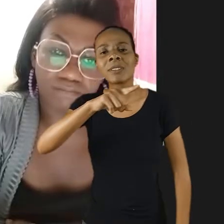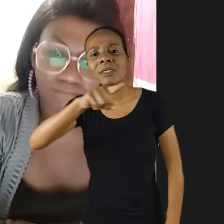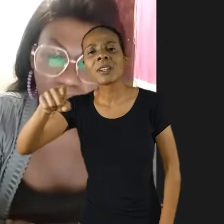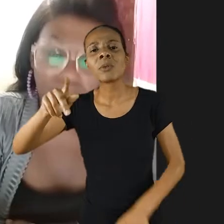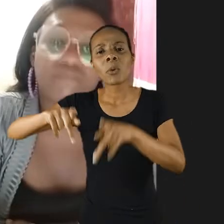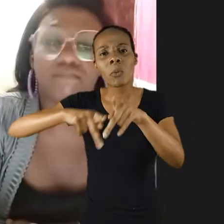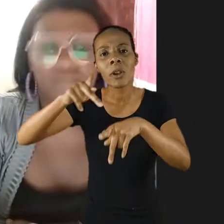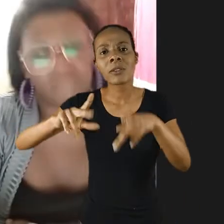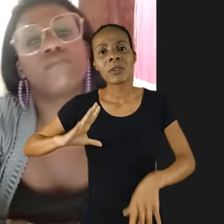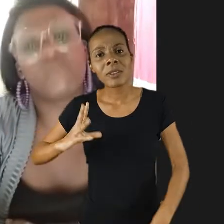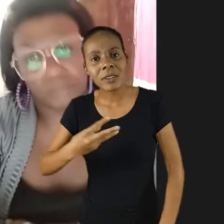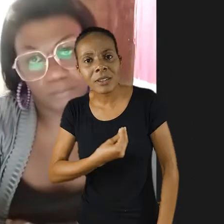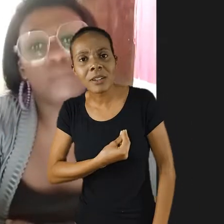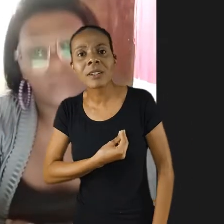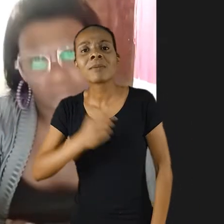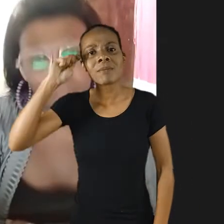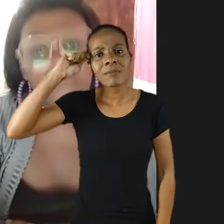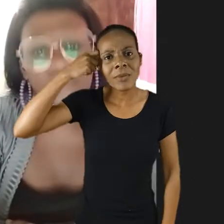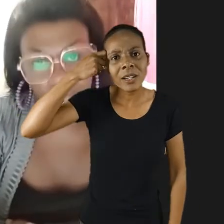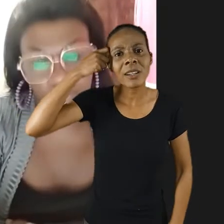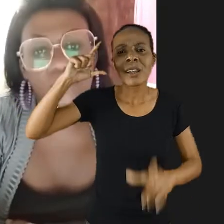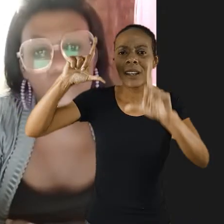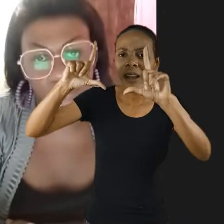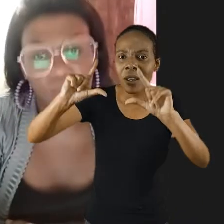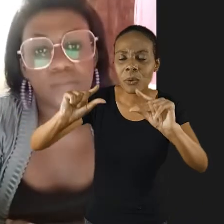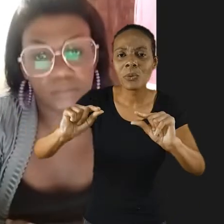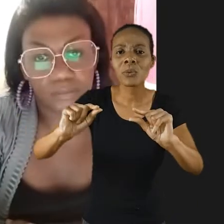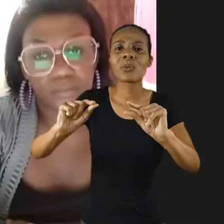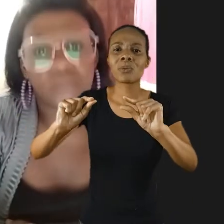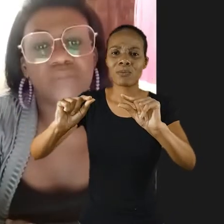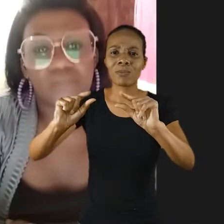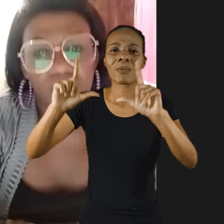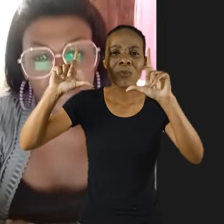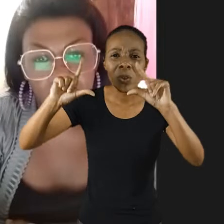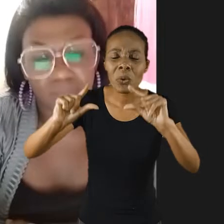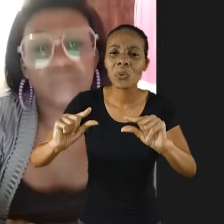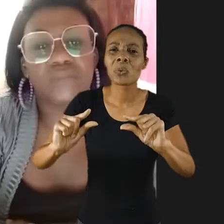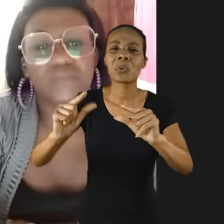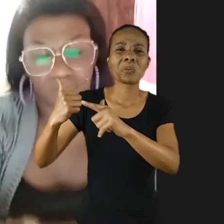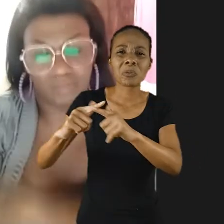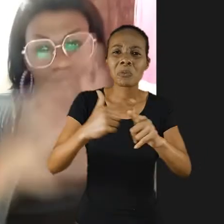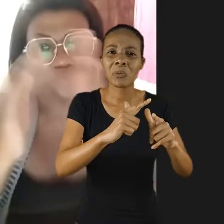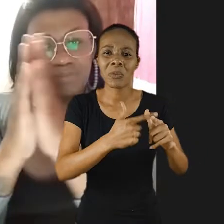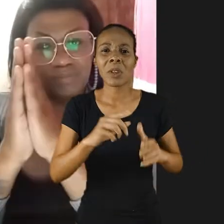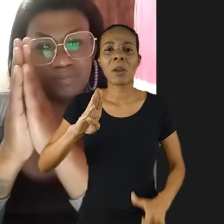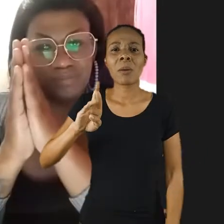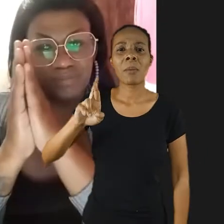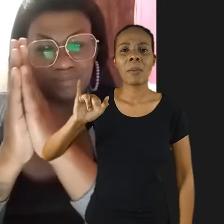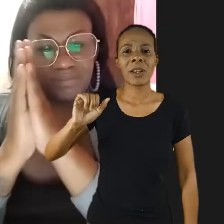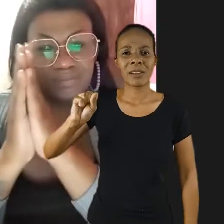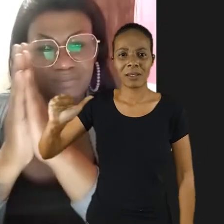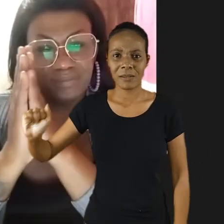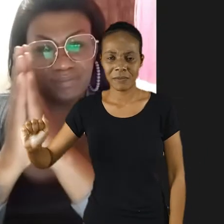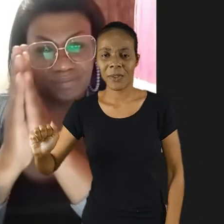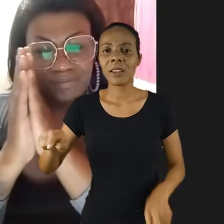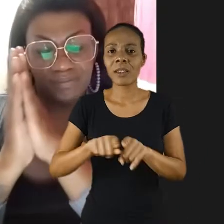que é redutora de danos e redutor de danos. Brisa, a gente deve conhecer, @Brisa de Vênus. Louise, que está